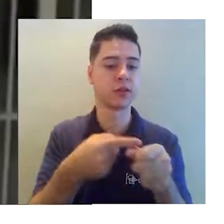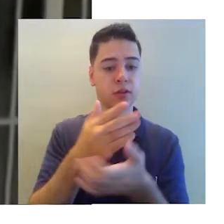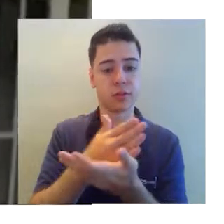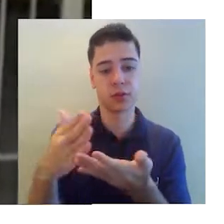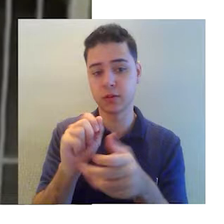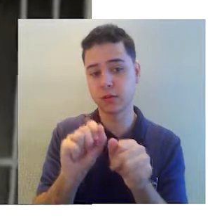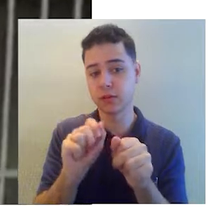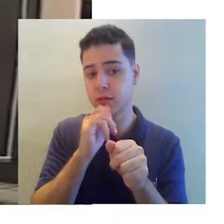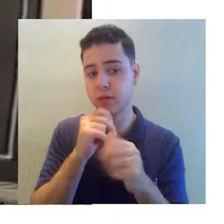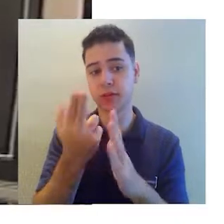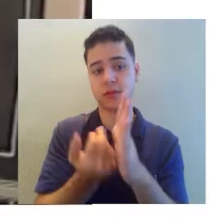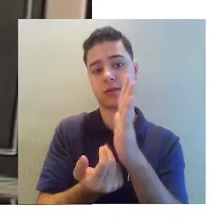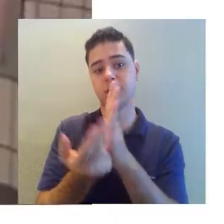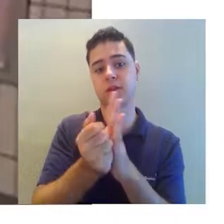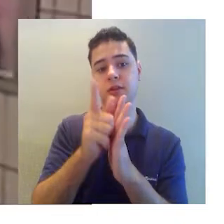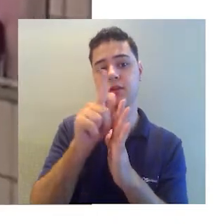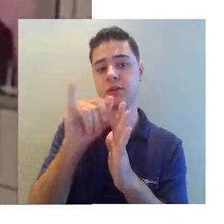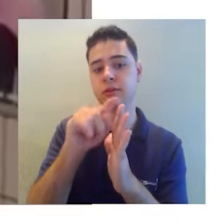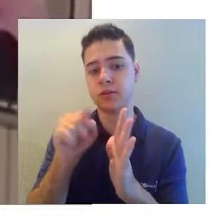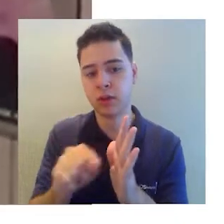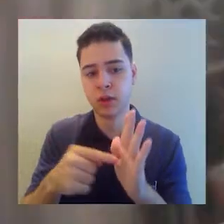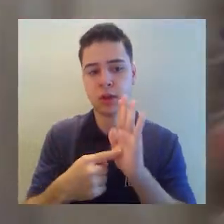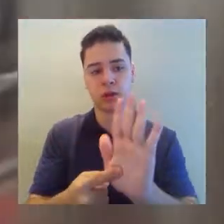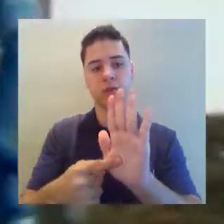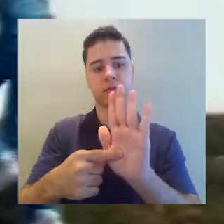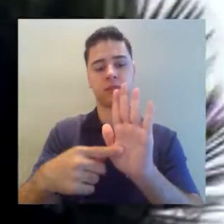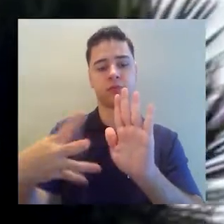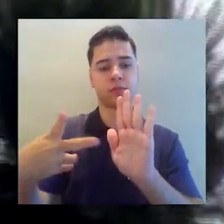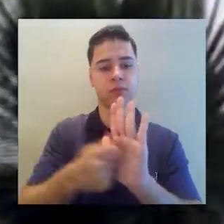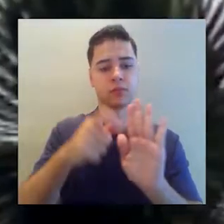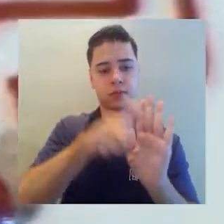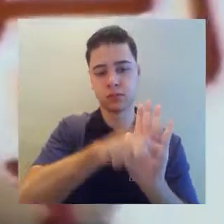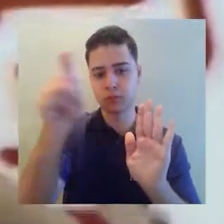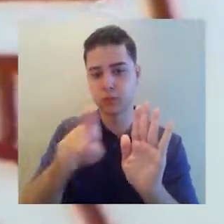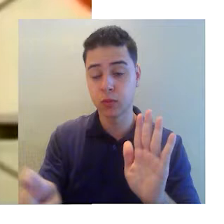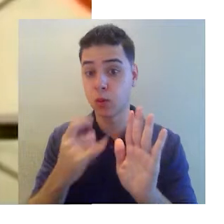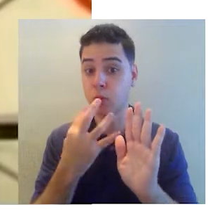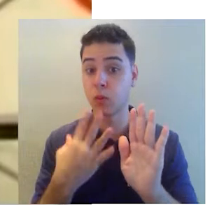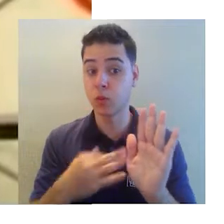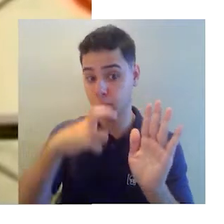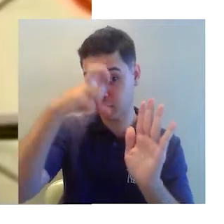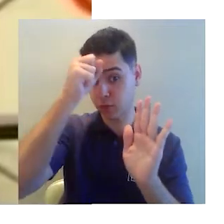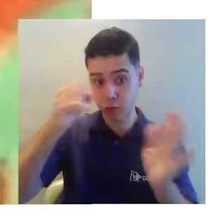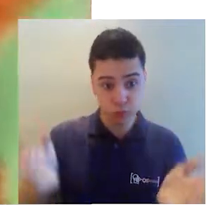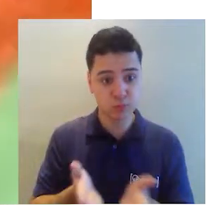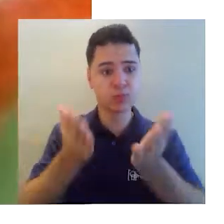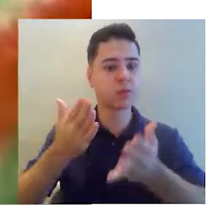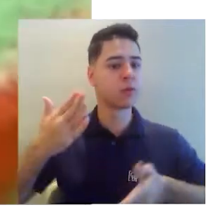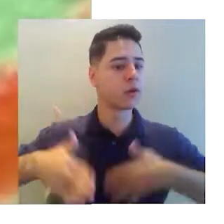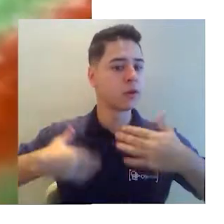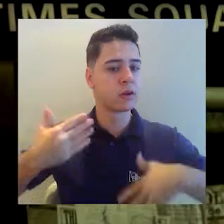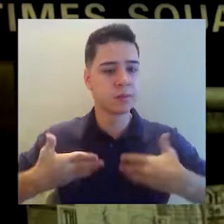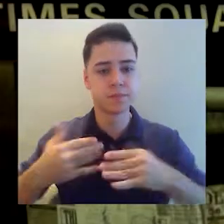Keith Haring começou fazendo desenhos com giz no metrô. O estilo dele ficou muito marcado: linhas grossas, cores vivas e motivos mais